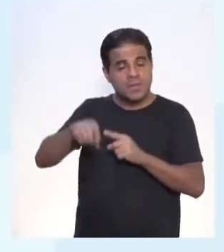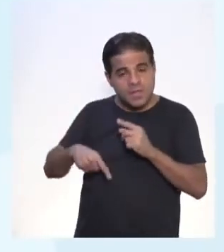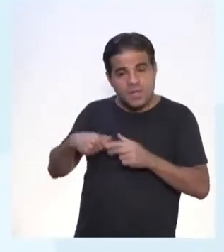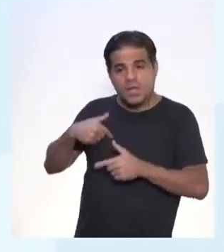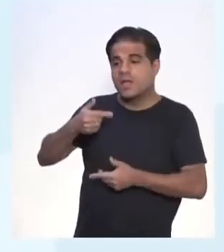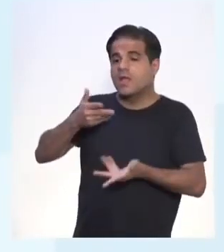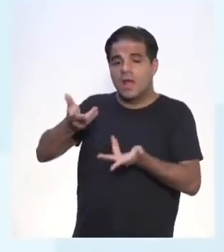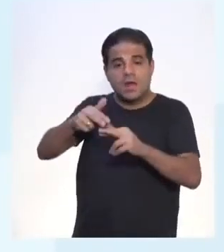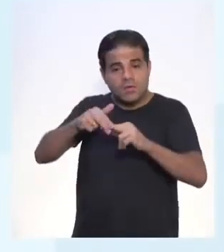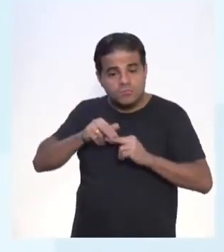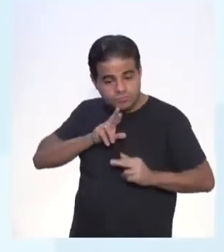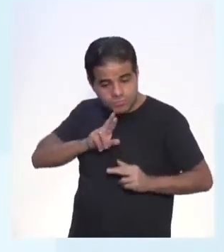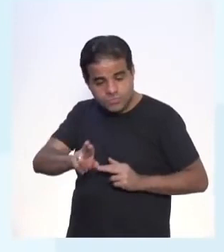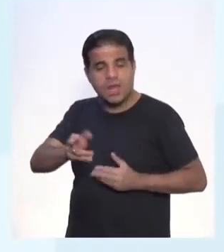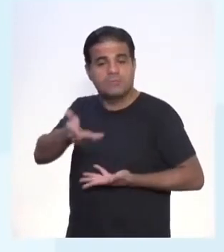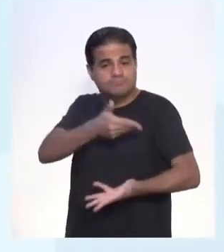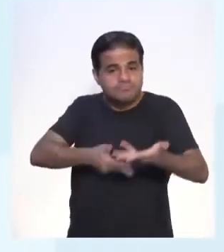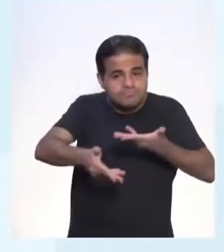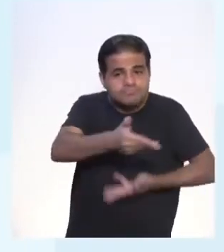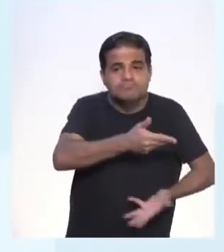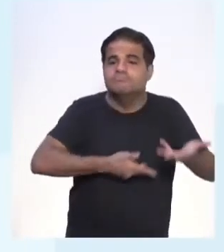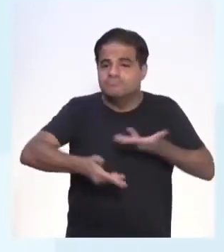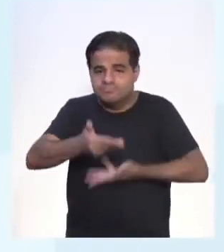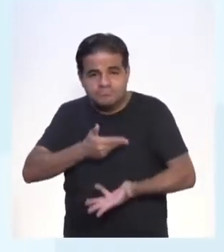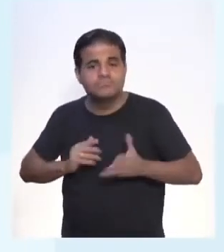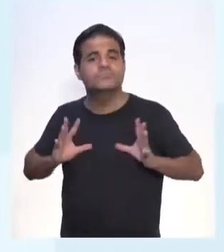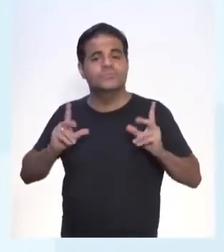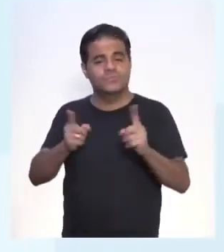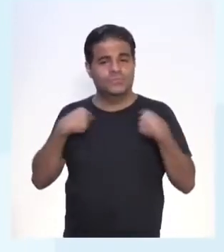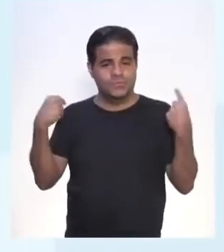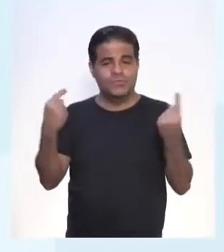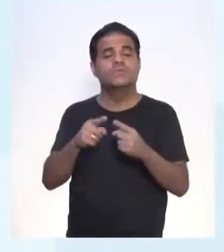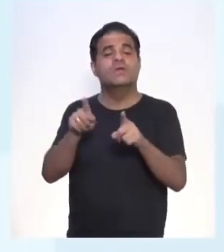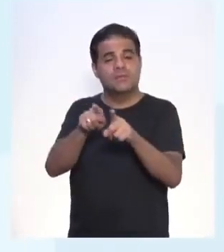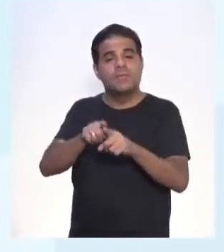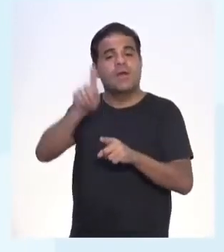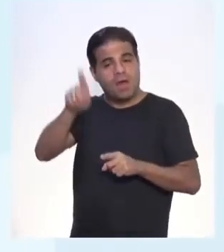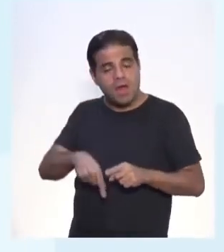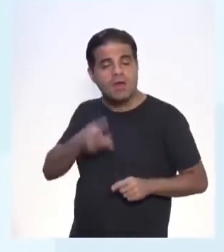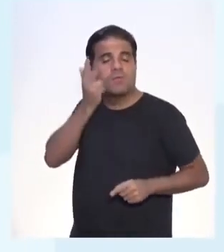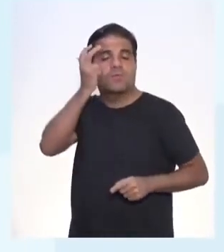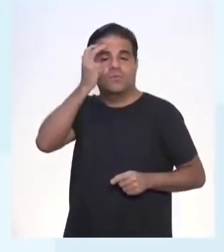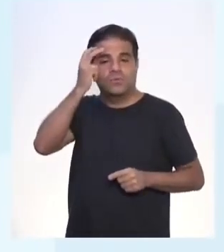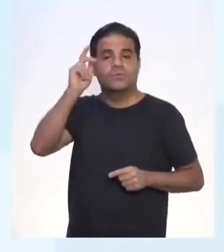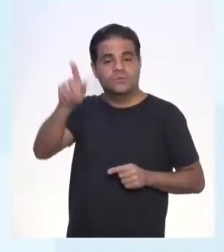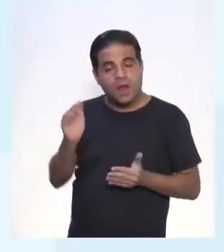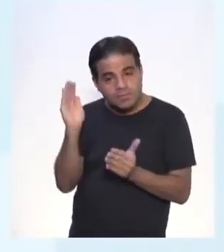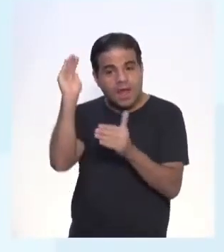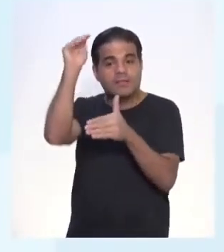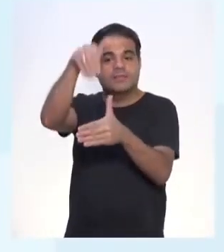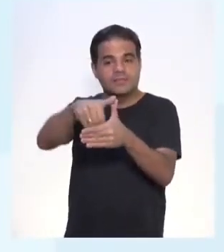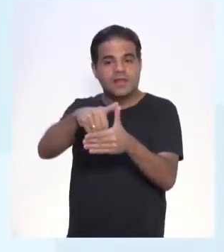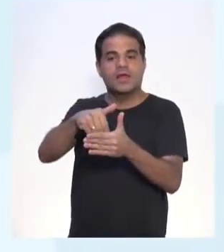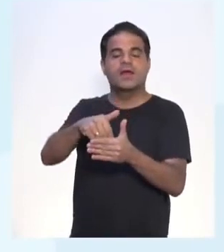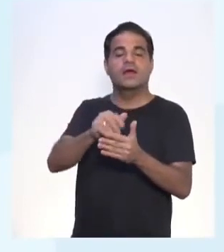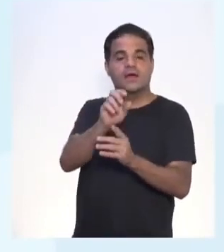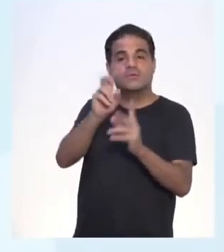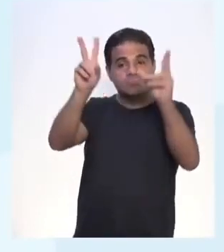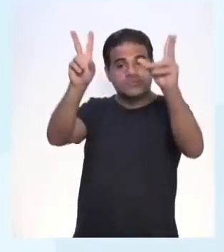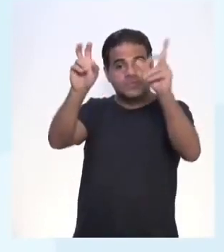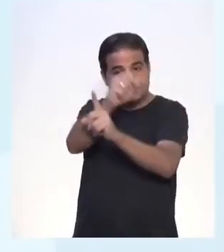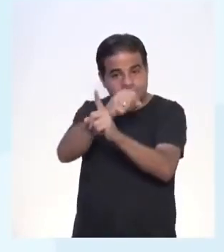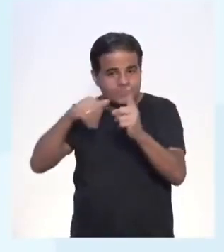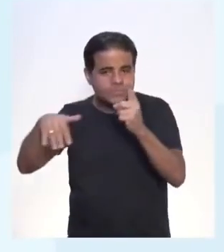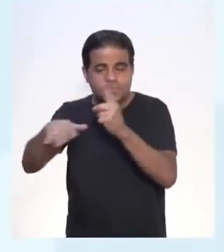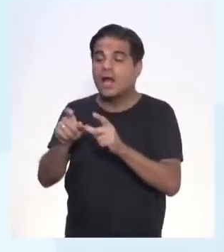nossas interações, né? E são compartilhadas por todos. E ela é cultural, porque ela está dentro ali do aspecto cultural, né?